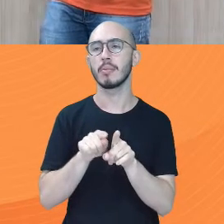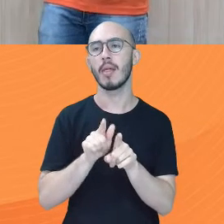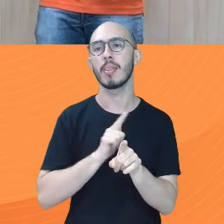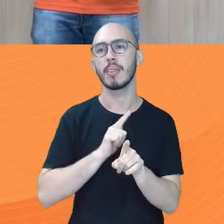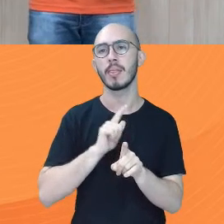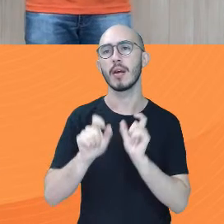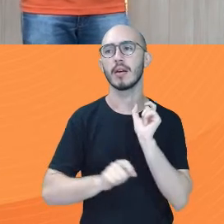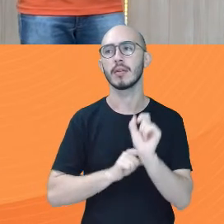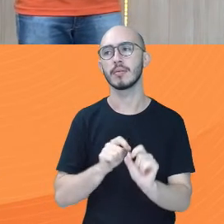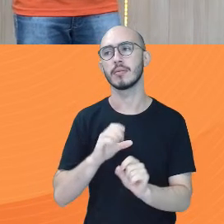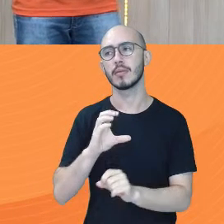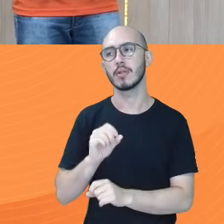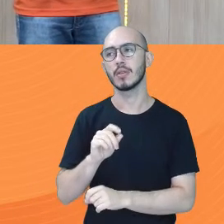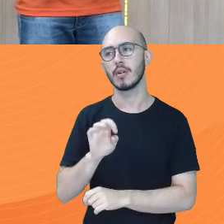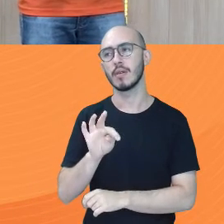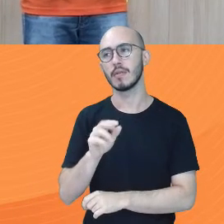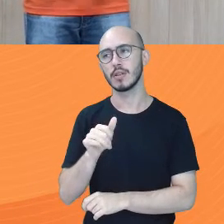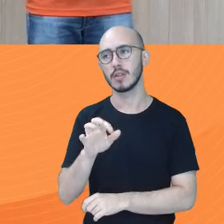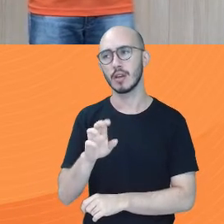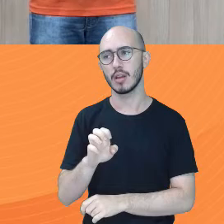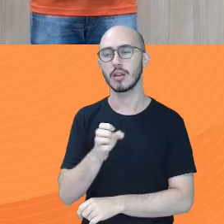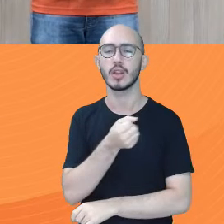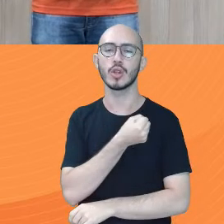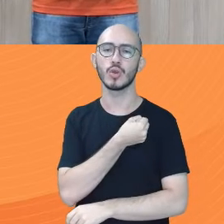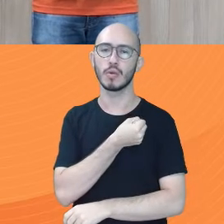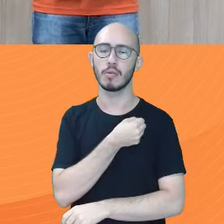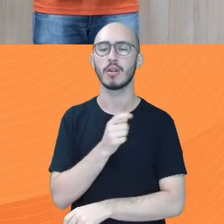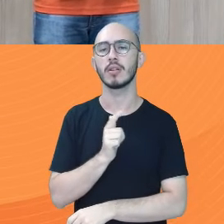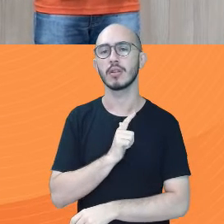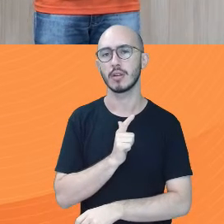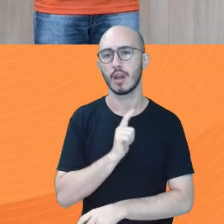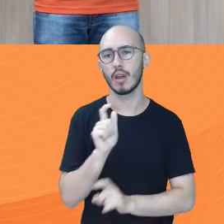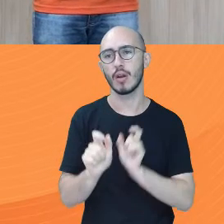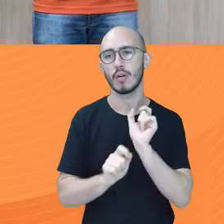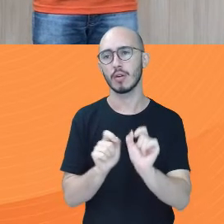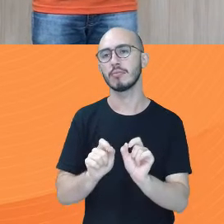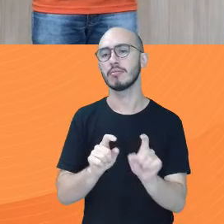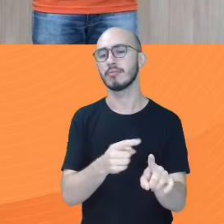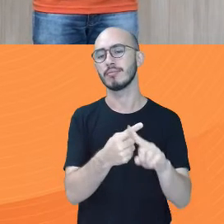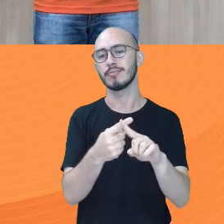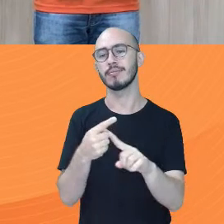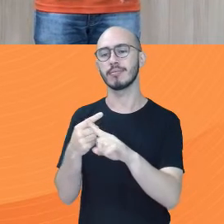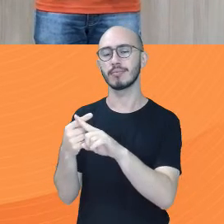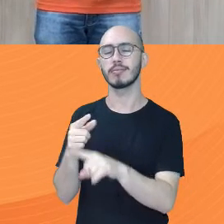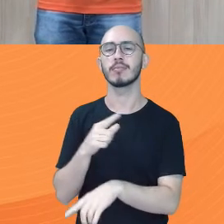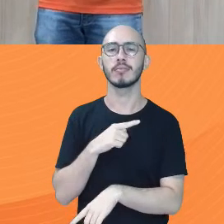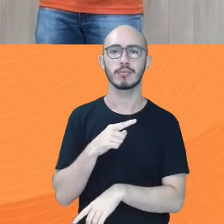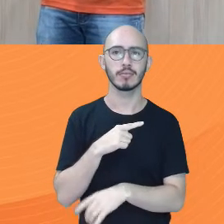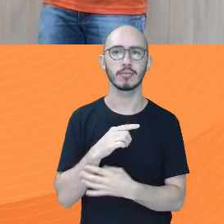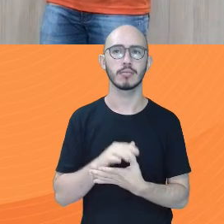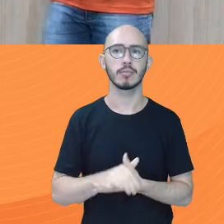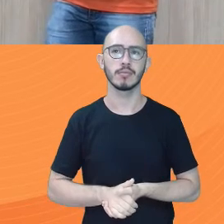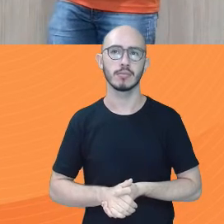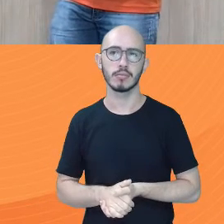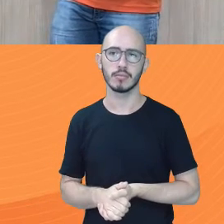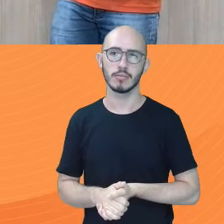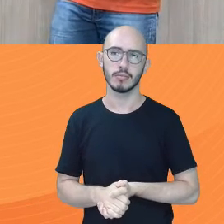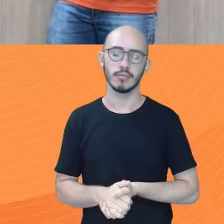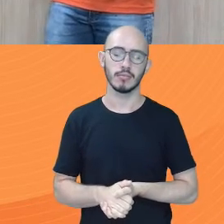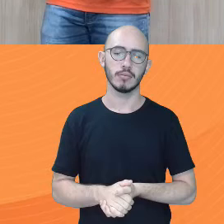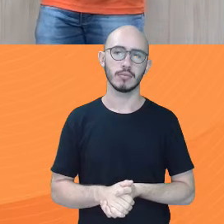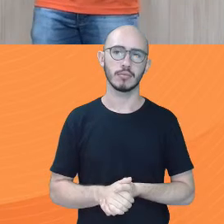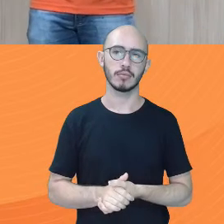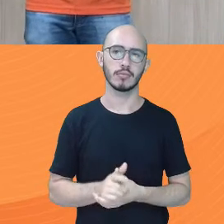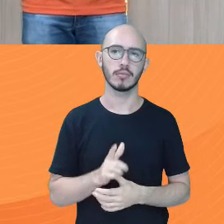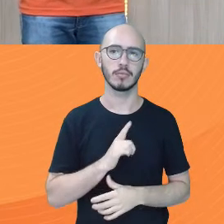também os coeficientes numéricos, que são os números que estão aí multiplicando essas letras. Então, a gente